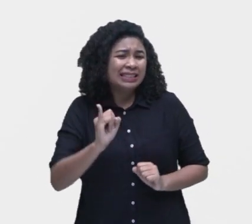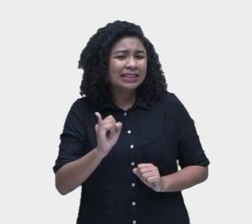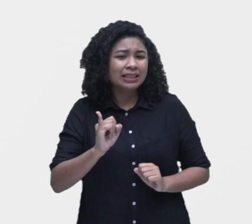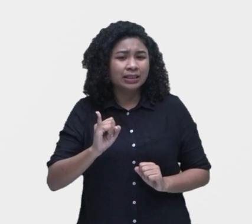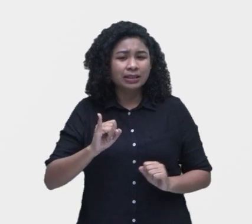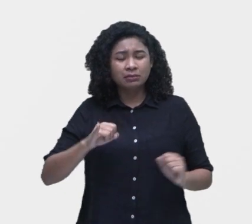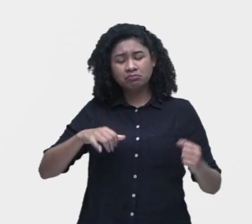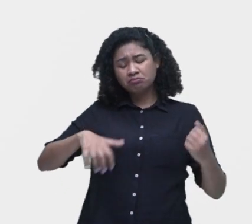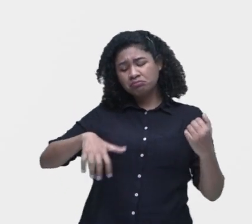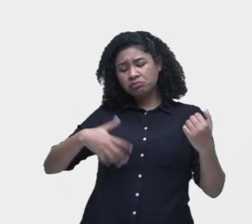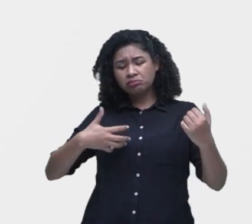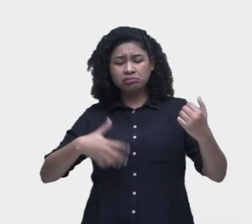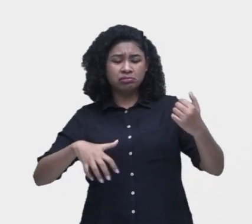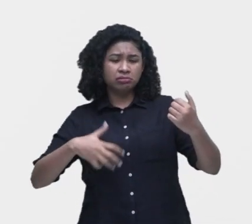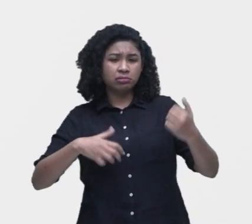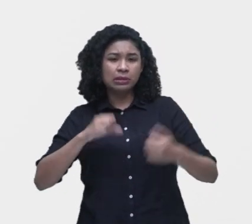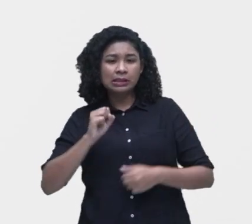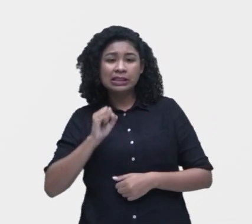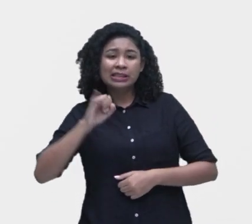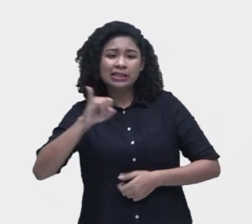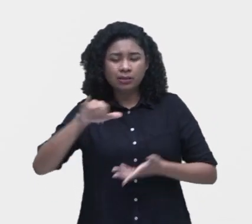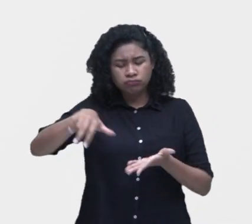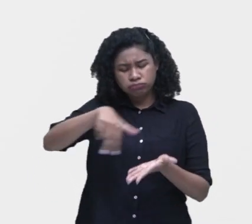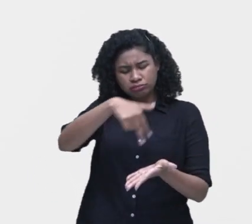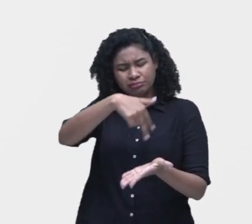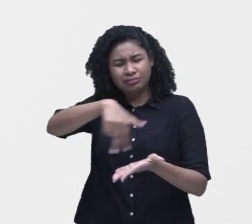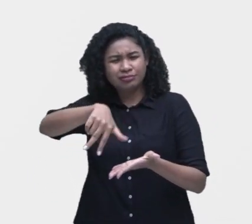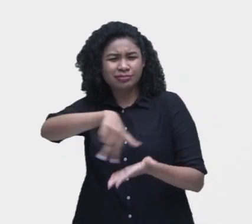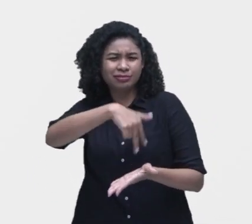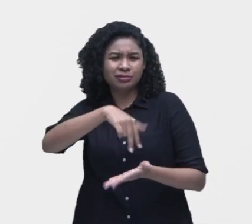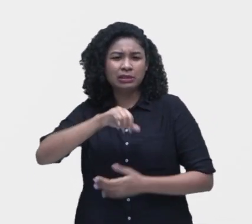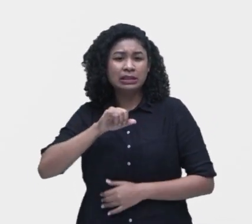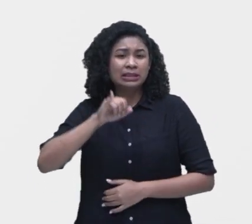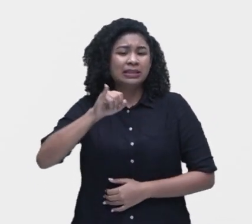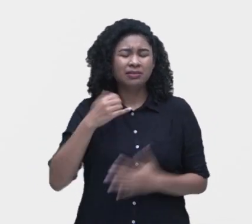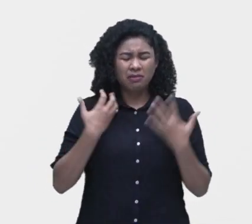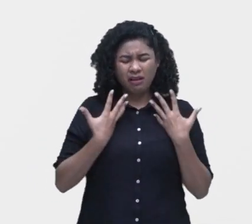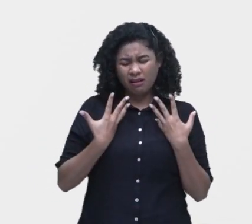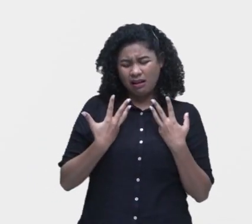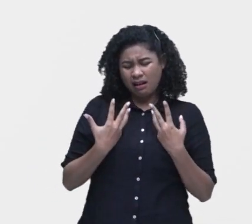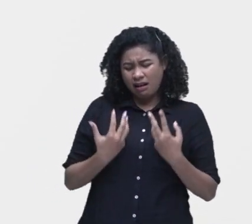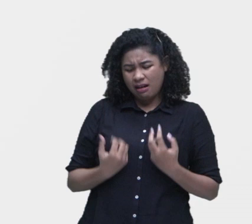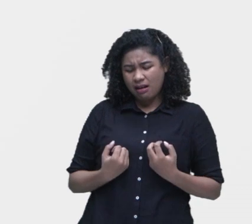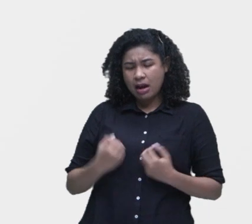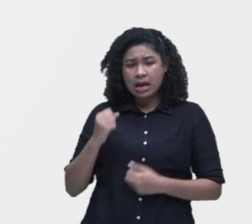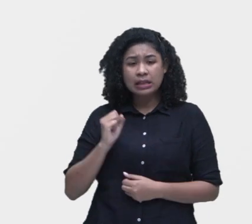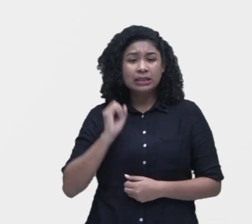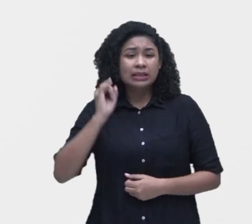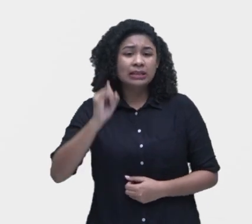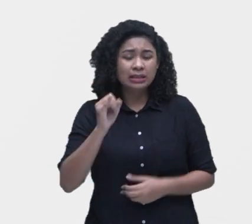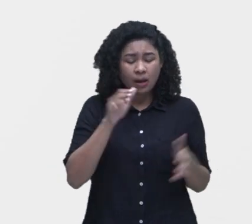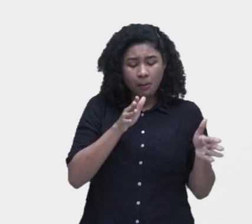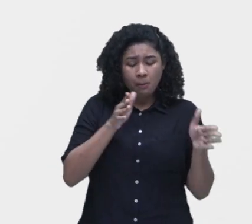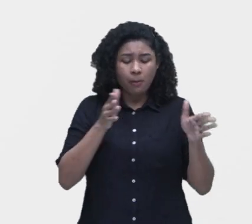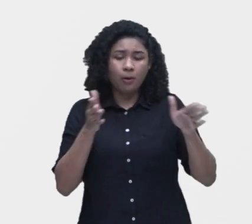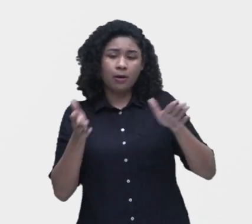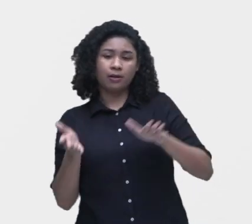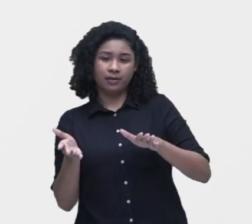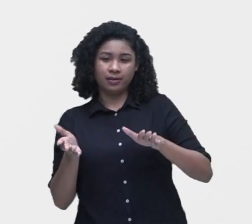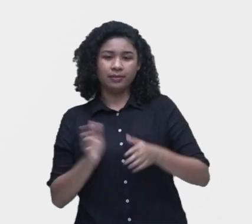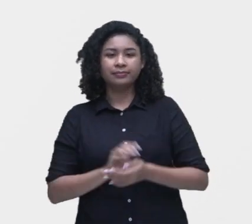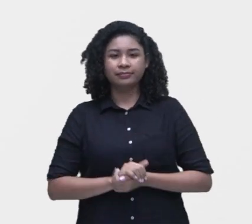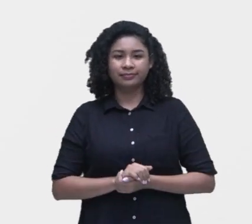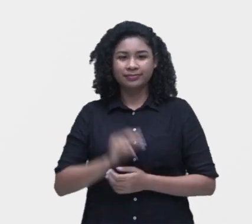vienense, se você cansasse, se você morresse. Veja que nós trabalhamos,